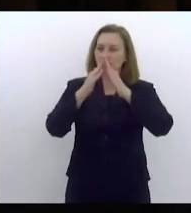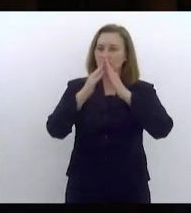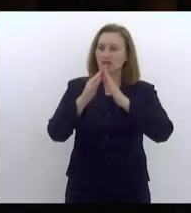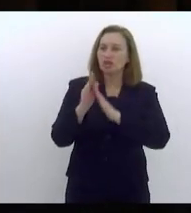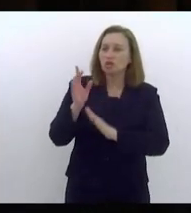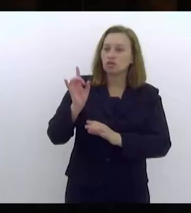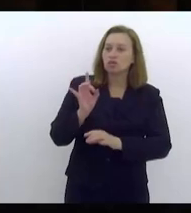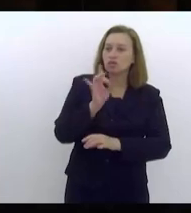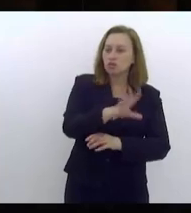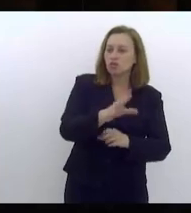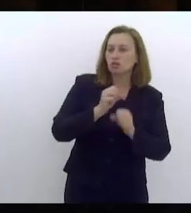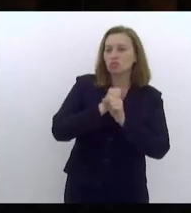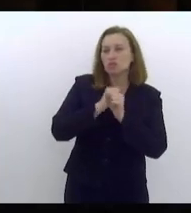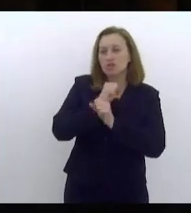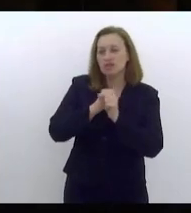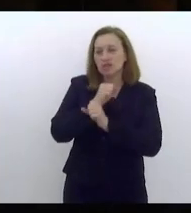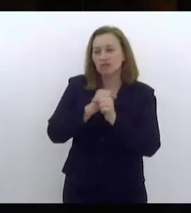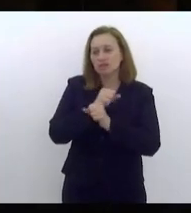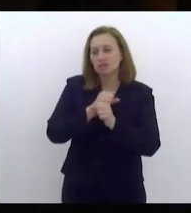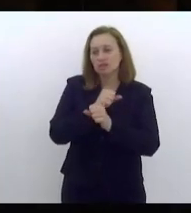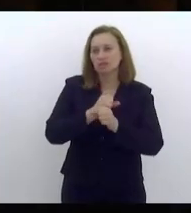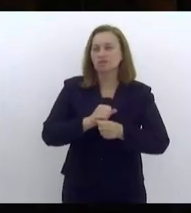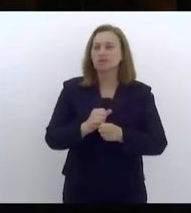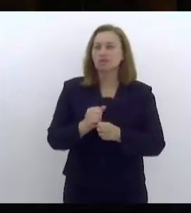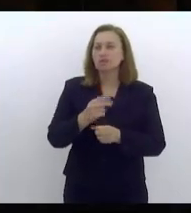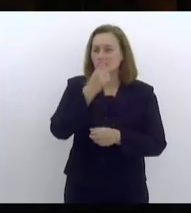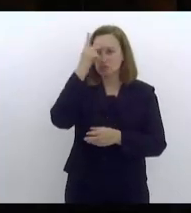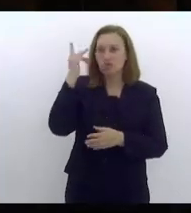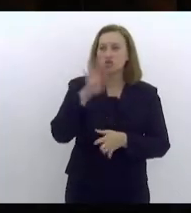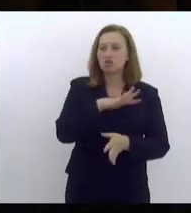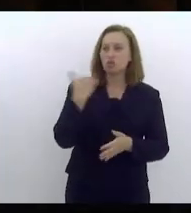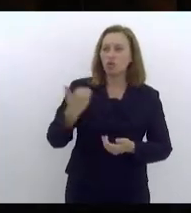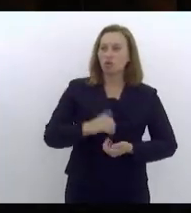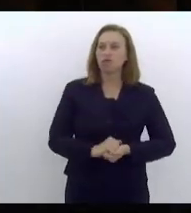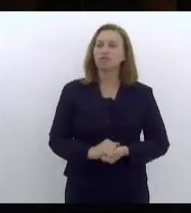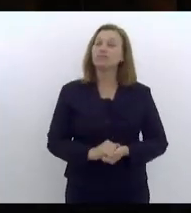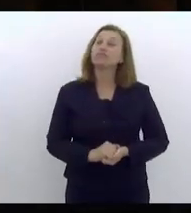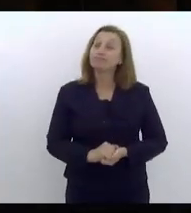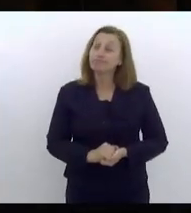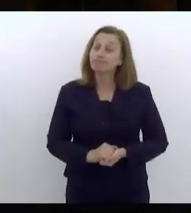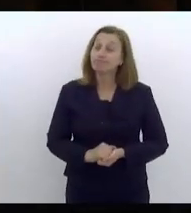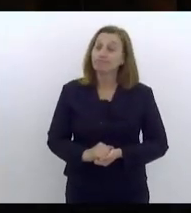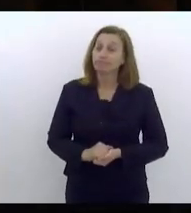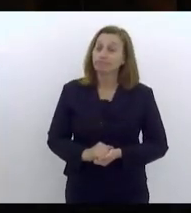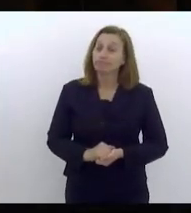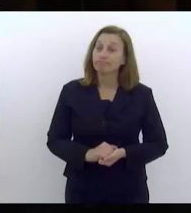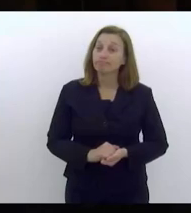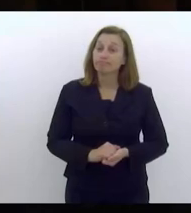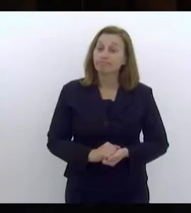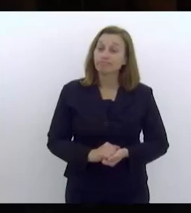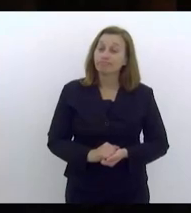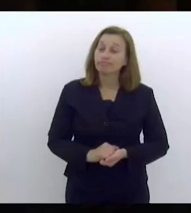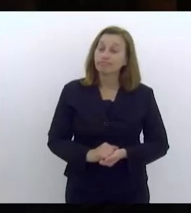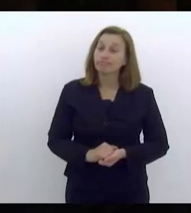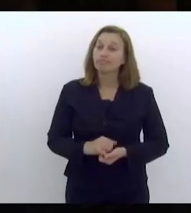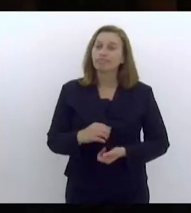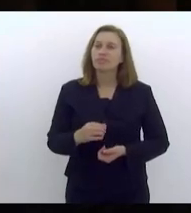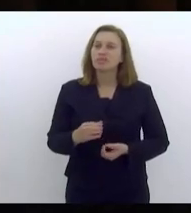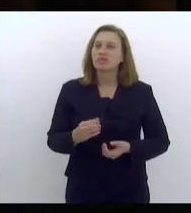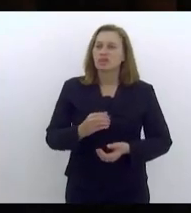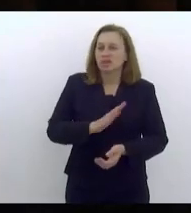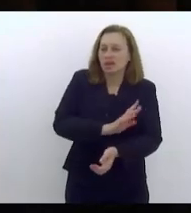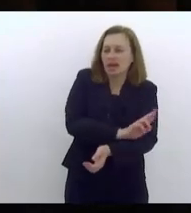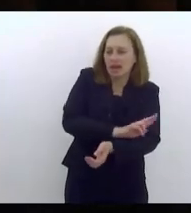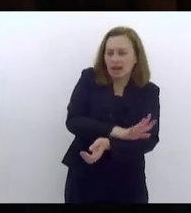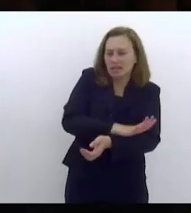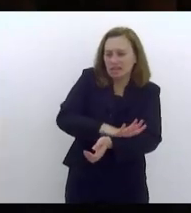anos, vínhamos aí observando um aumento expressivo da tentativa com casos de racismo